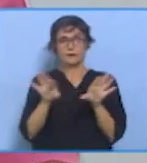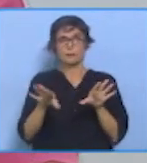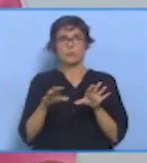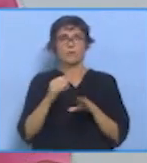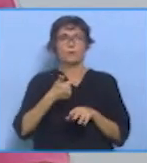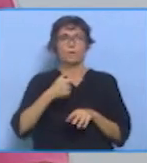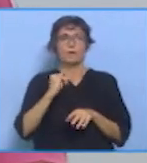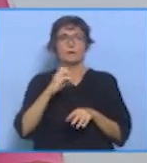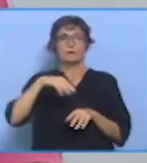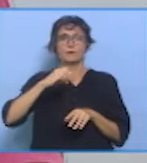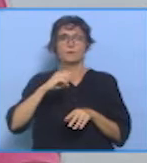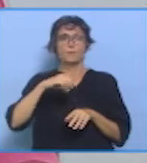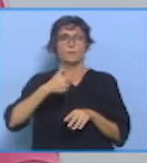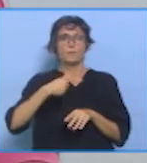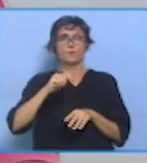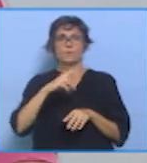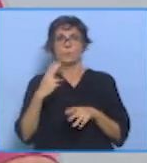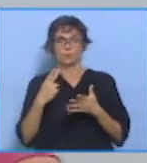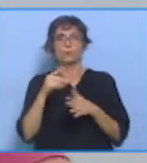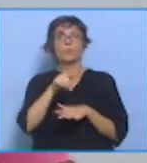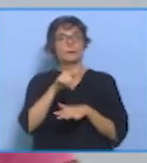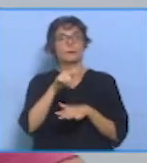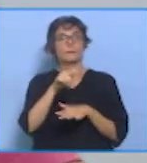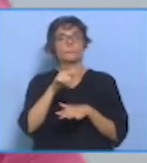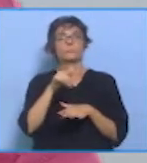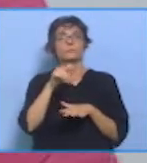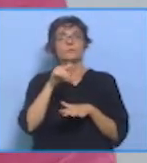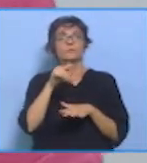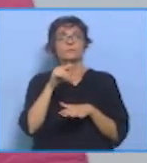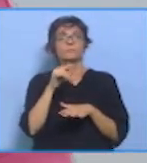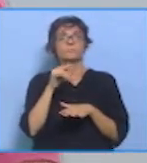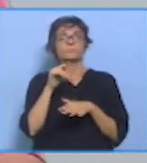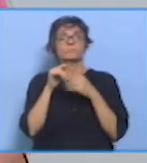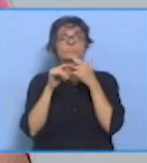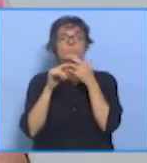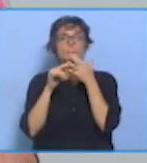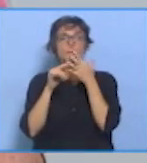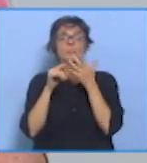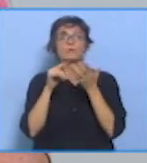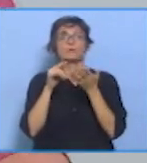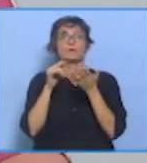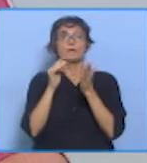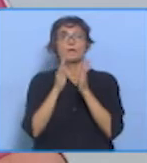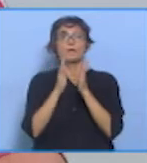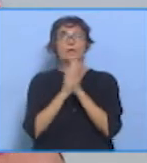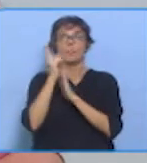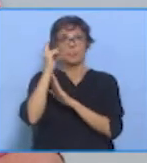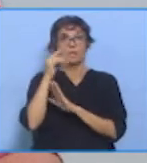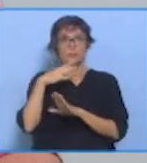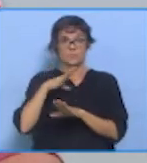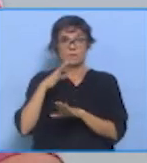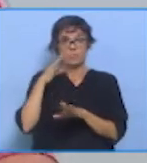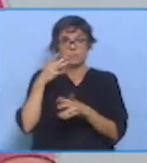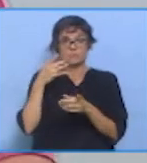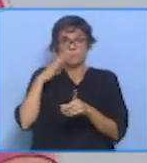quer que todos os homens se salvem. Homens e mulheres, claro. Não estamos a fazer diferença de género.